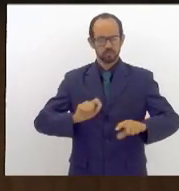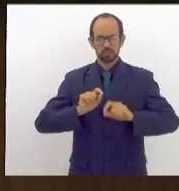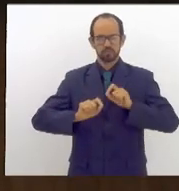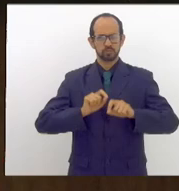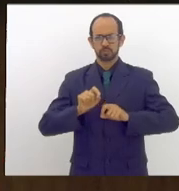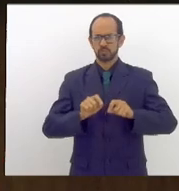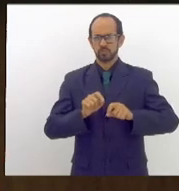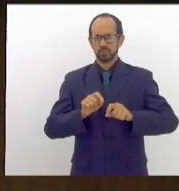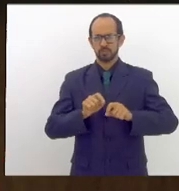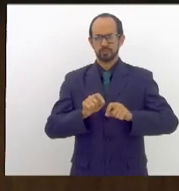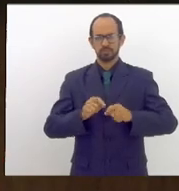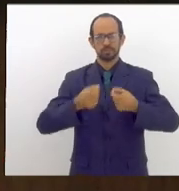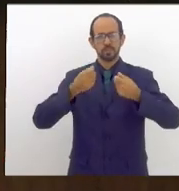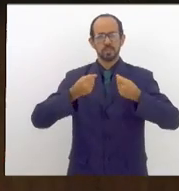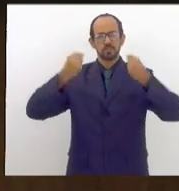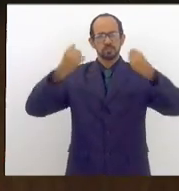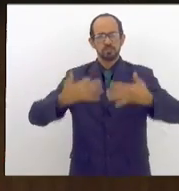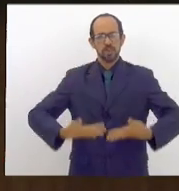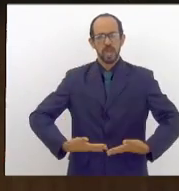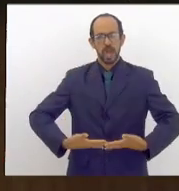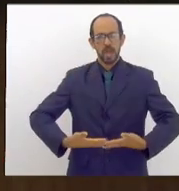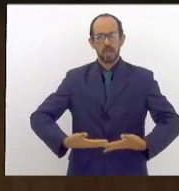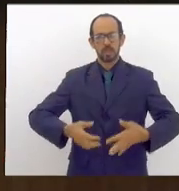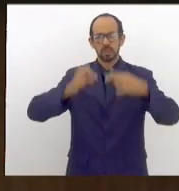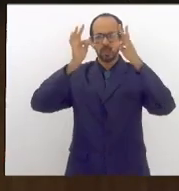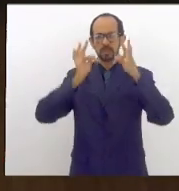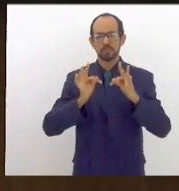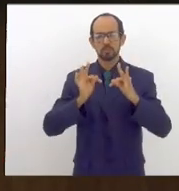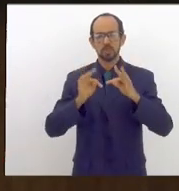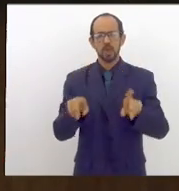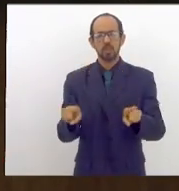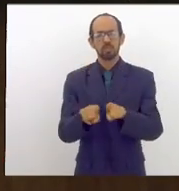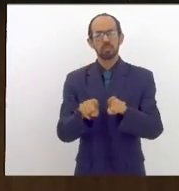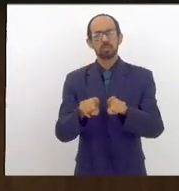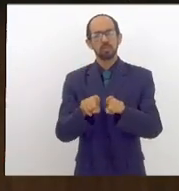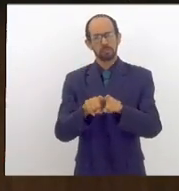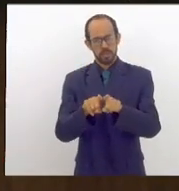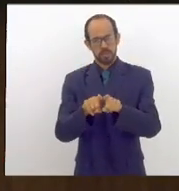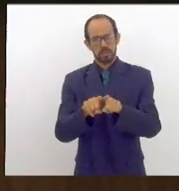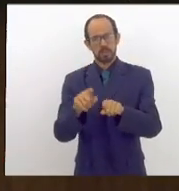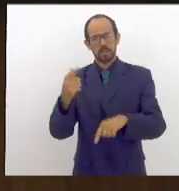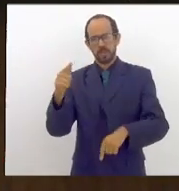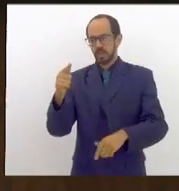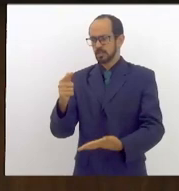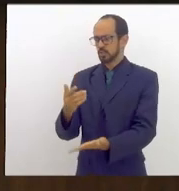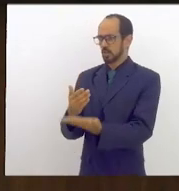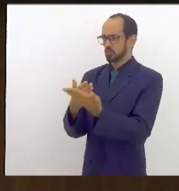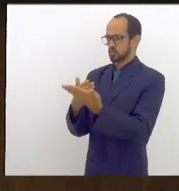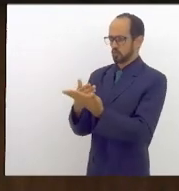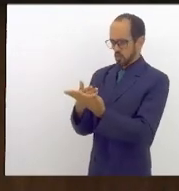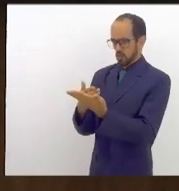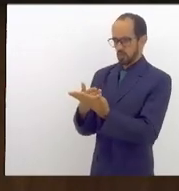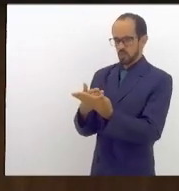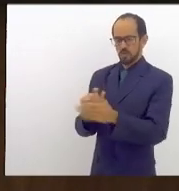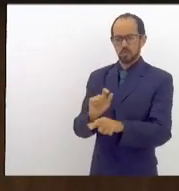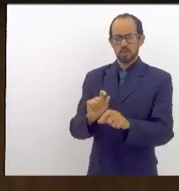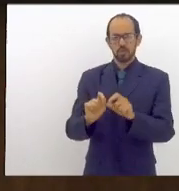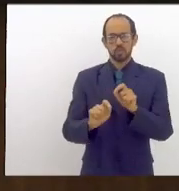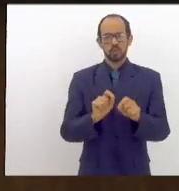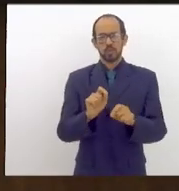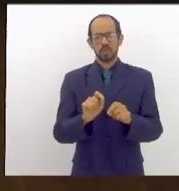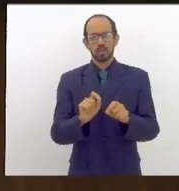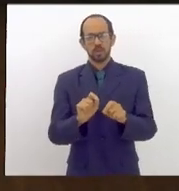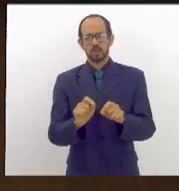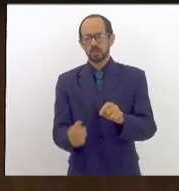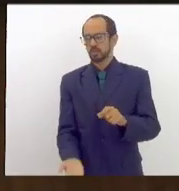falar e testemunhar e garantir a vossa excelência que